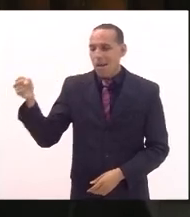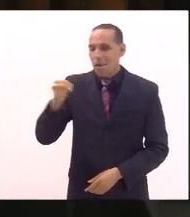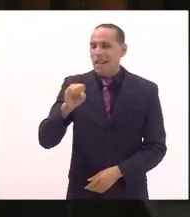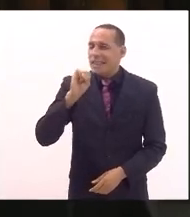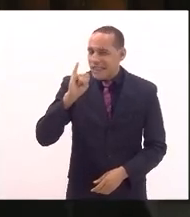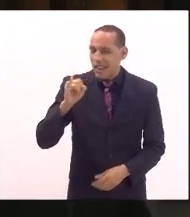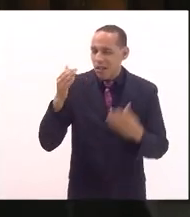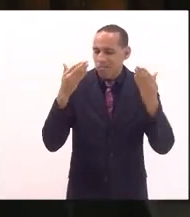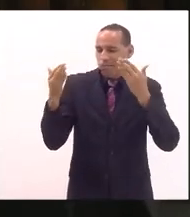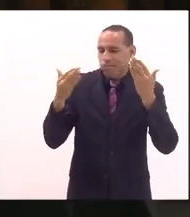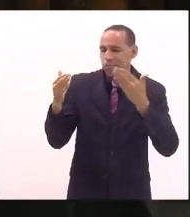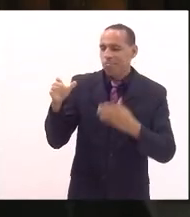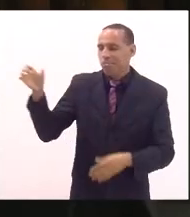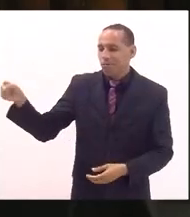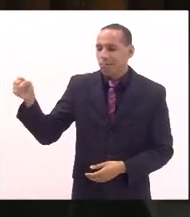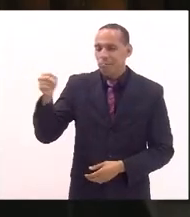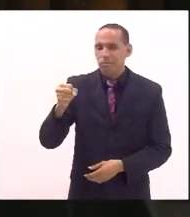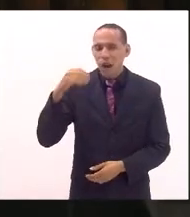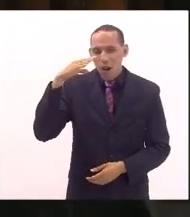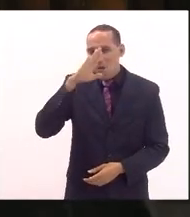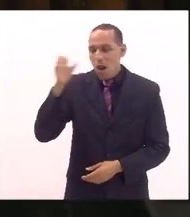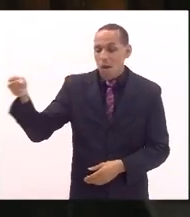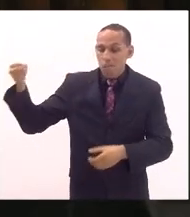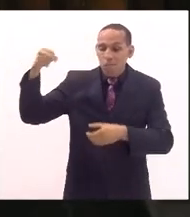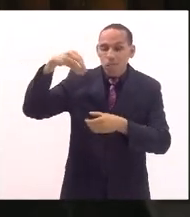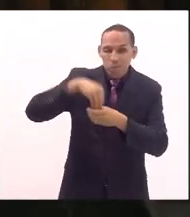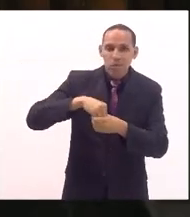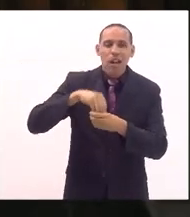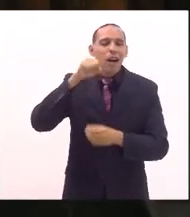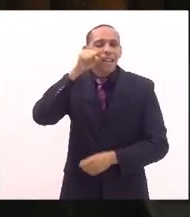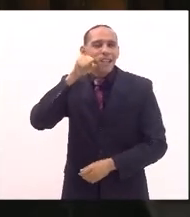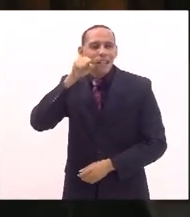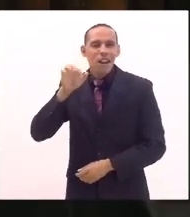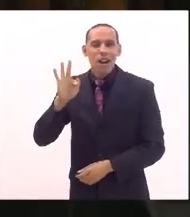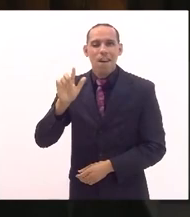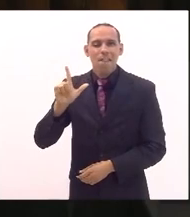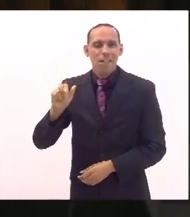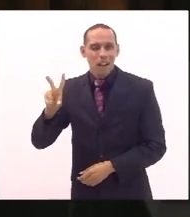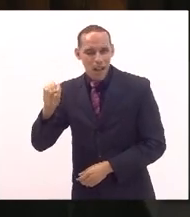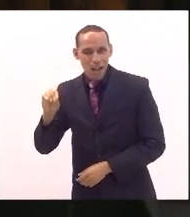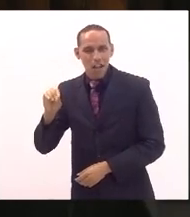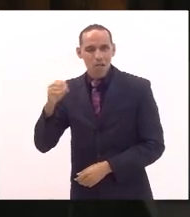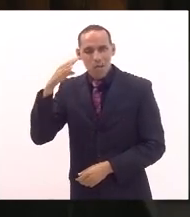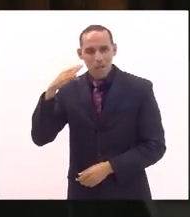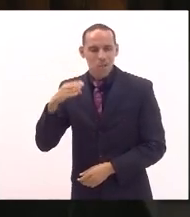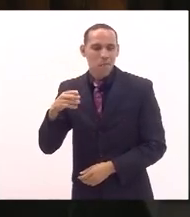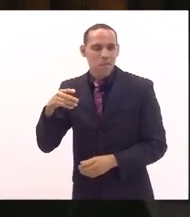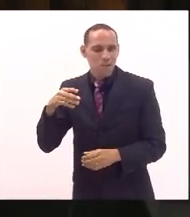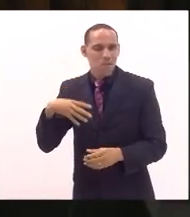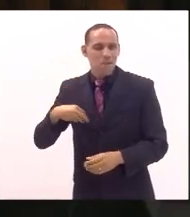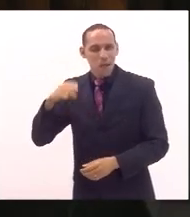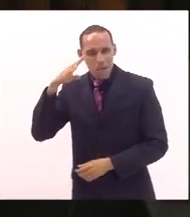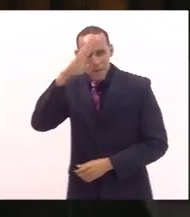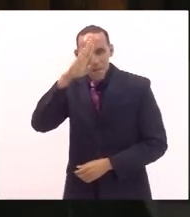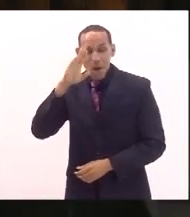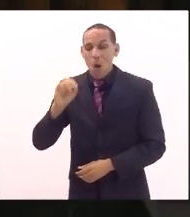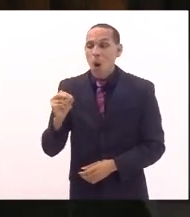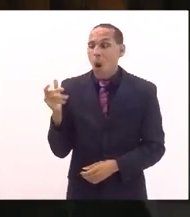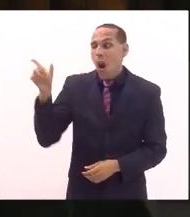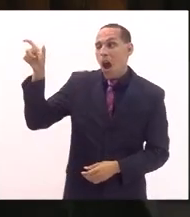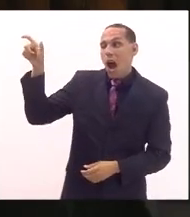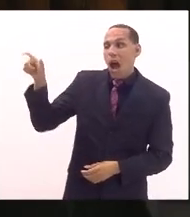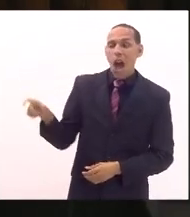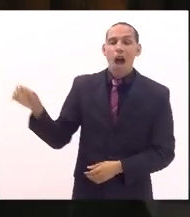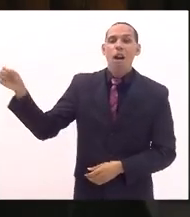se esta servidor estivesse nomeada no gabinete do senador Flávio bolsonaro ou mais se essa servidor